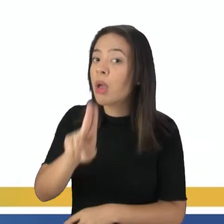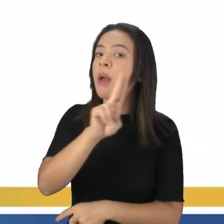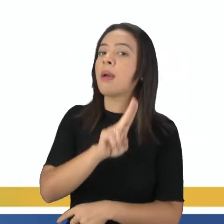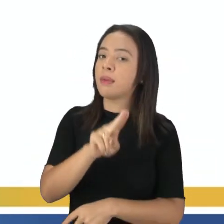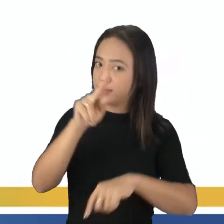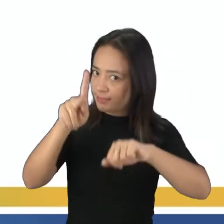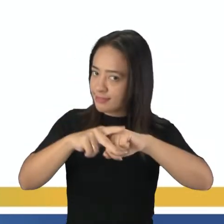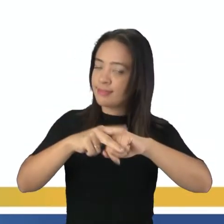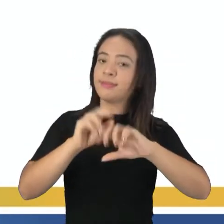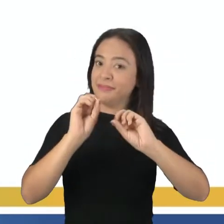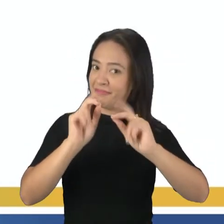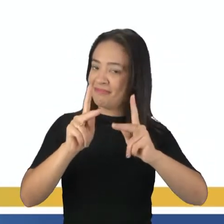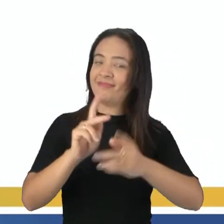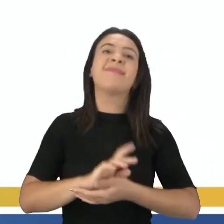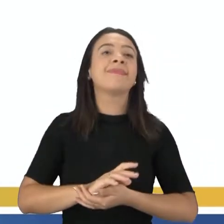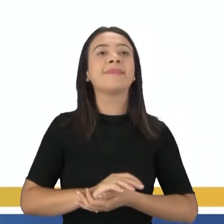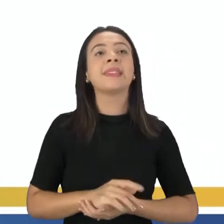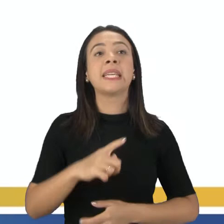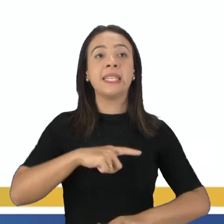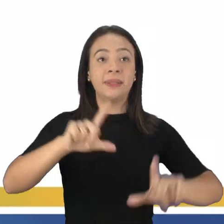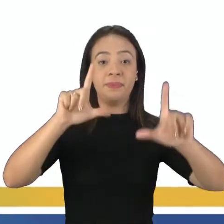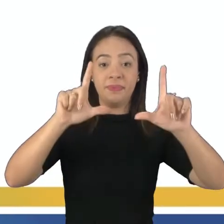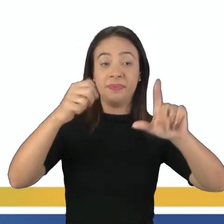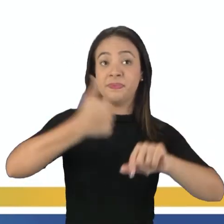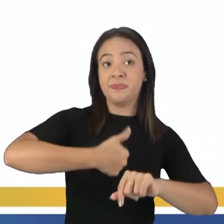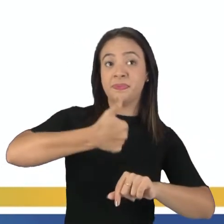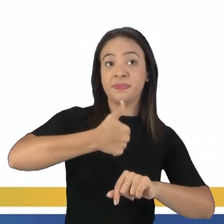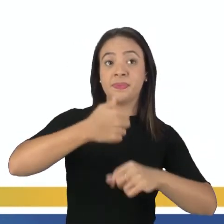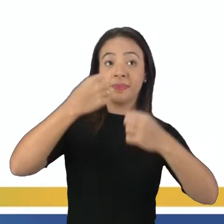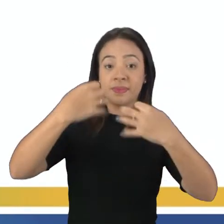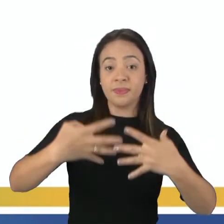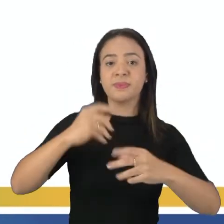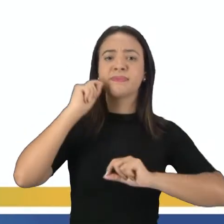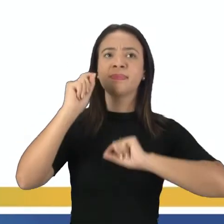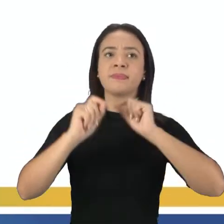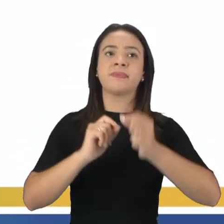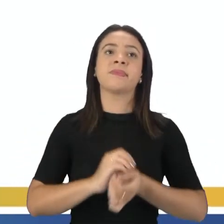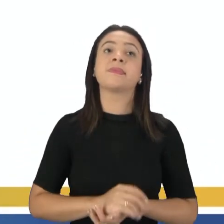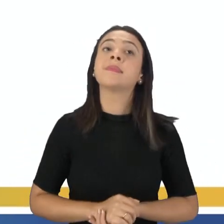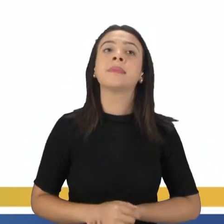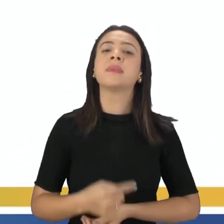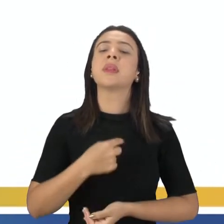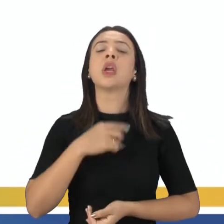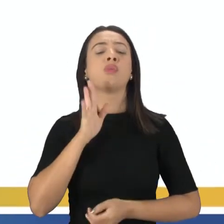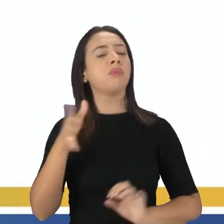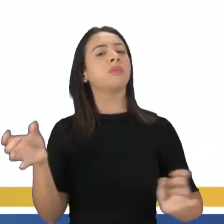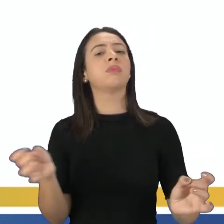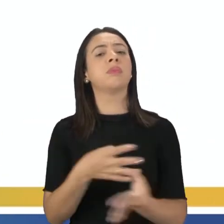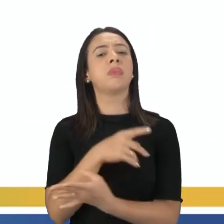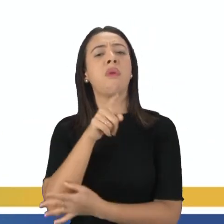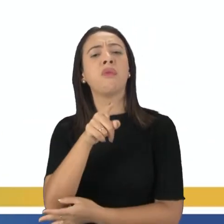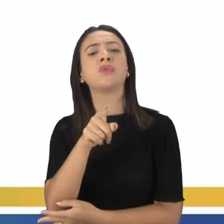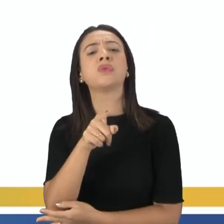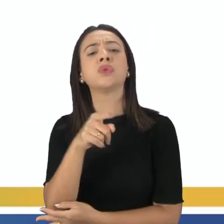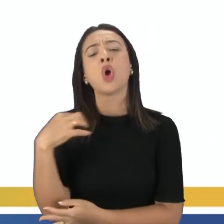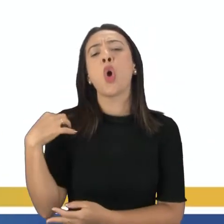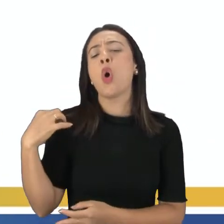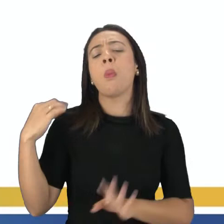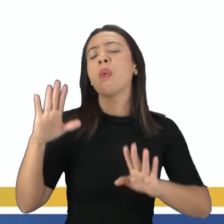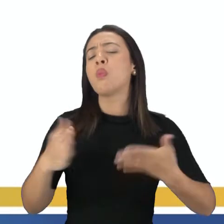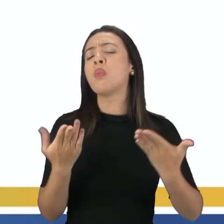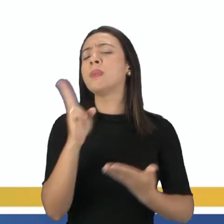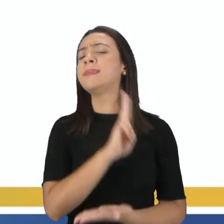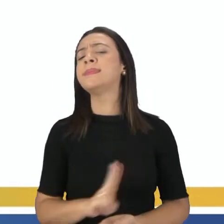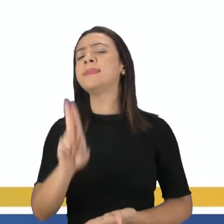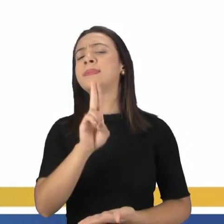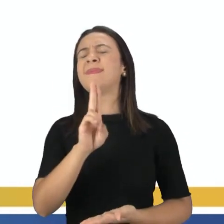você selecionou. Tá? Então a gente tem a tirinha aí. No primeiro quadrinho diz assim: eu já estou pronta, e você? Que roupa vai